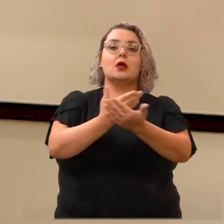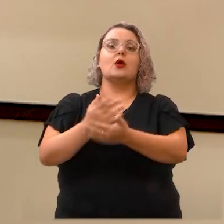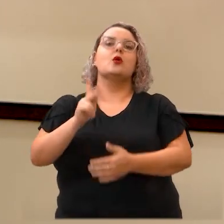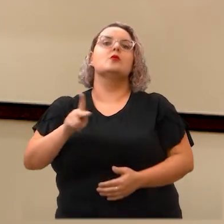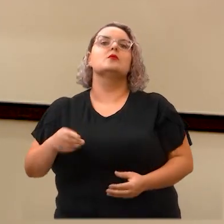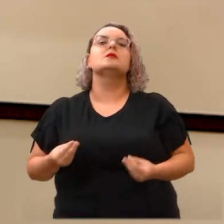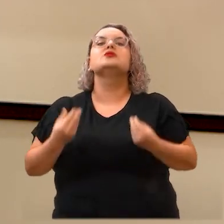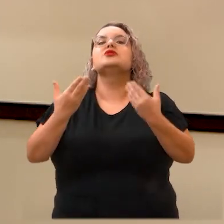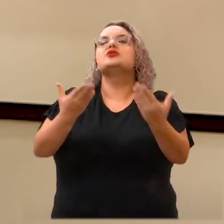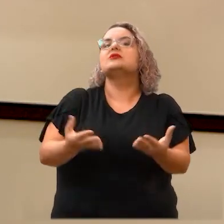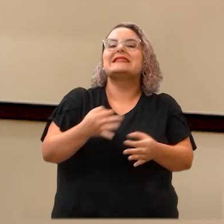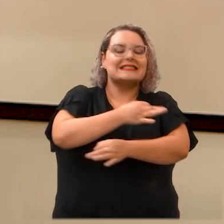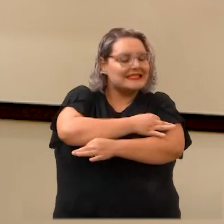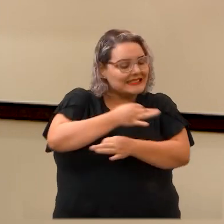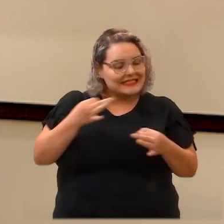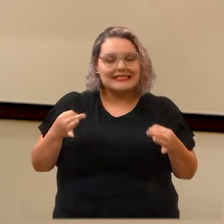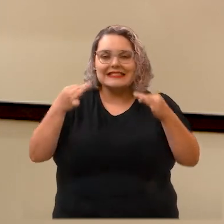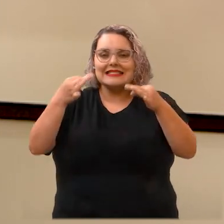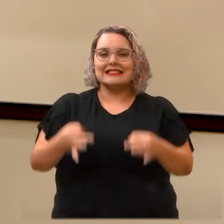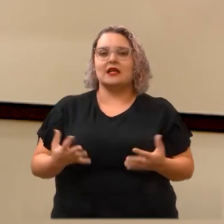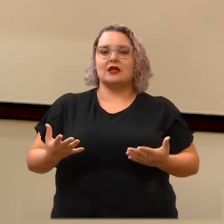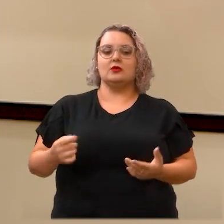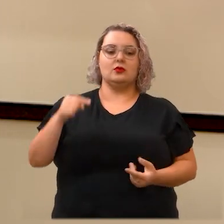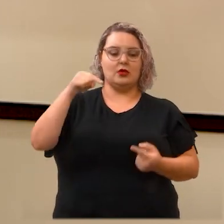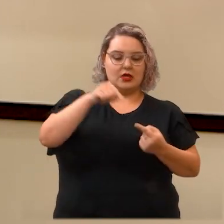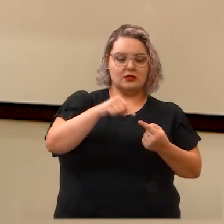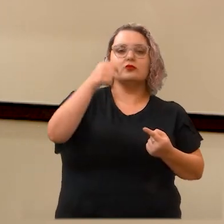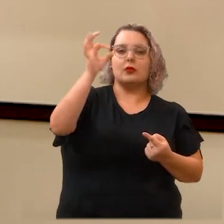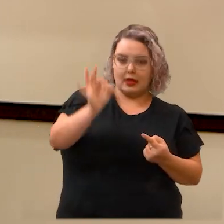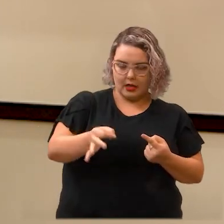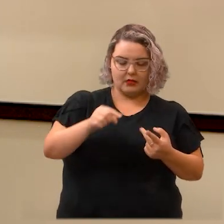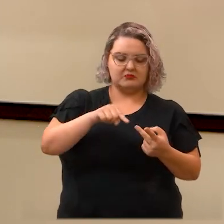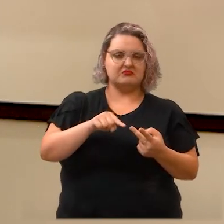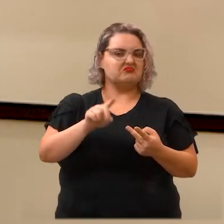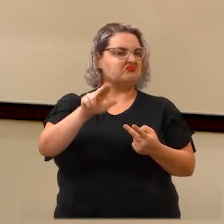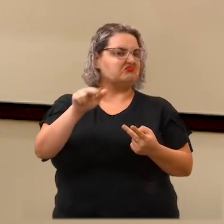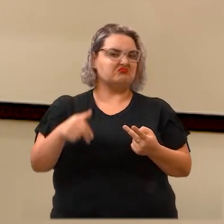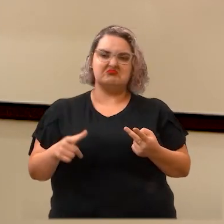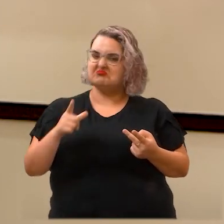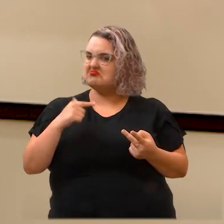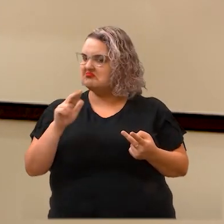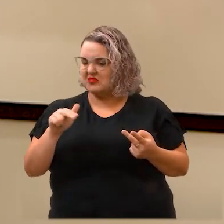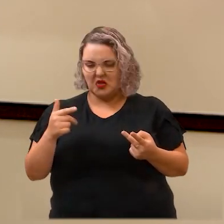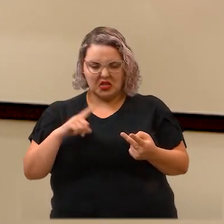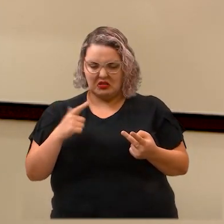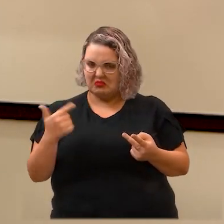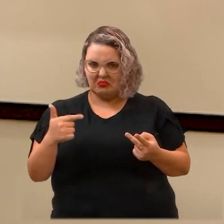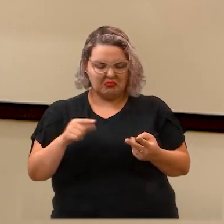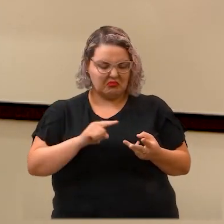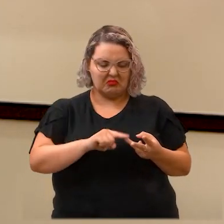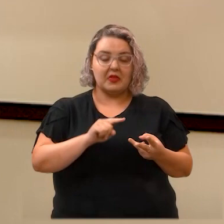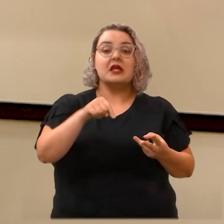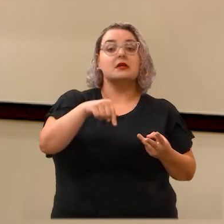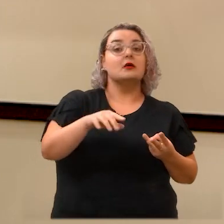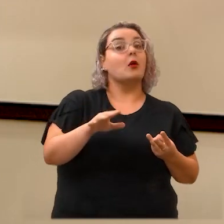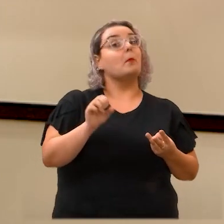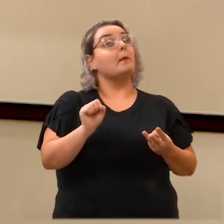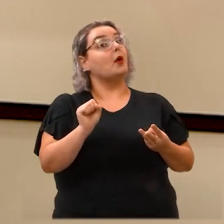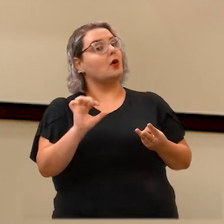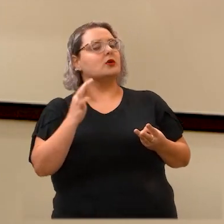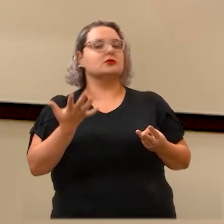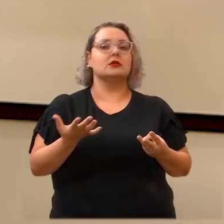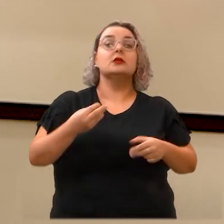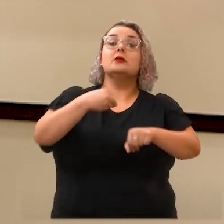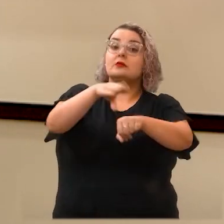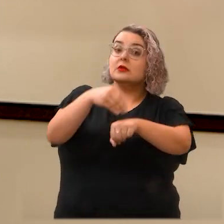mais ou menos já traz isso já arredondo para você olha isso é importante isso aqui nunca caiu Isso aqui vai cair ele dá dicas